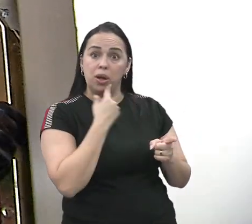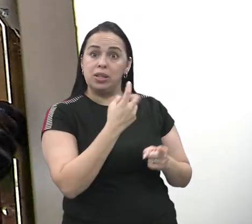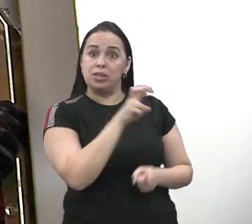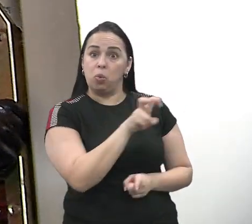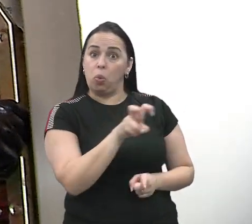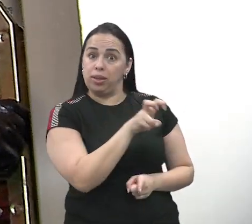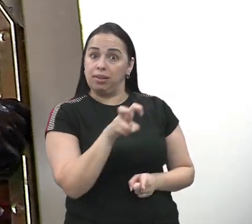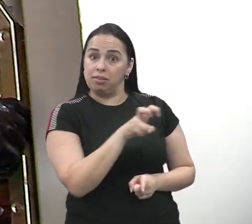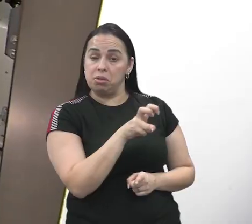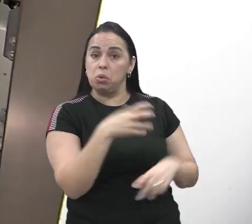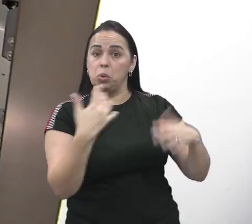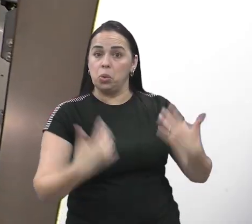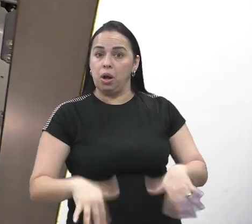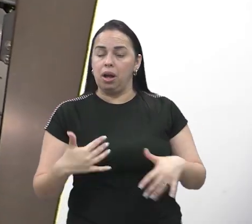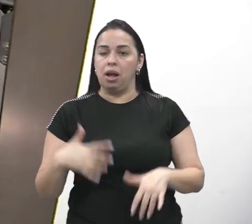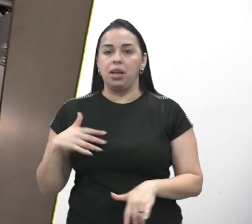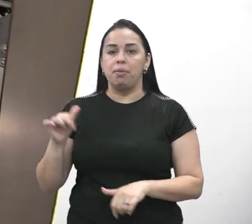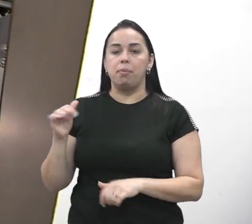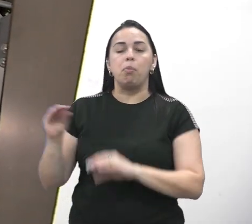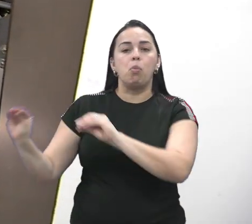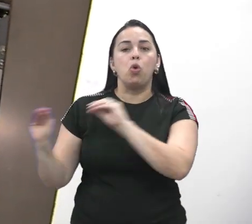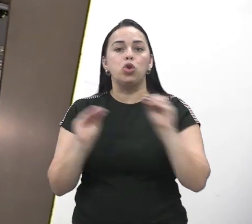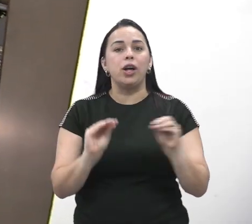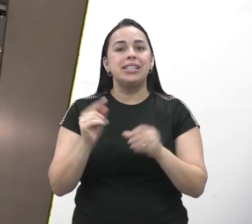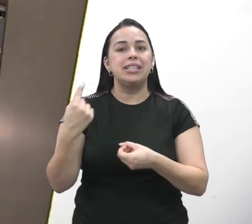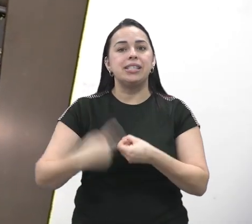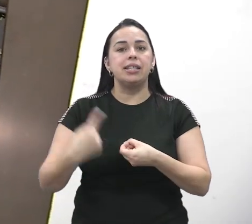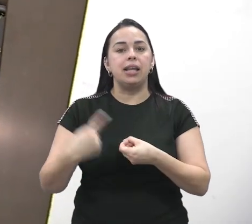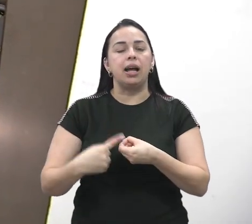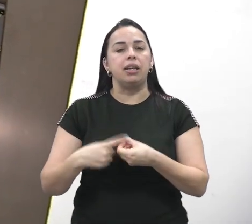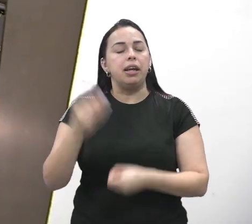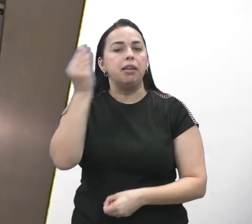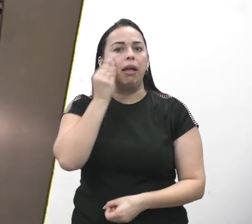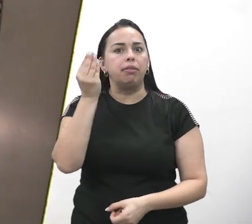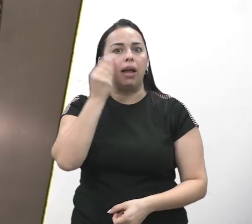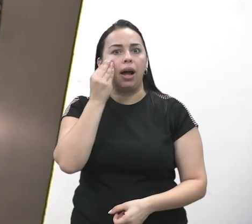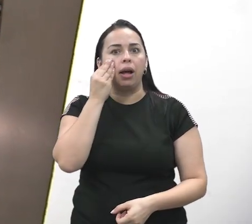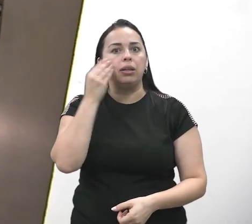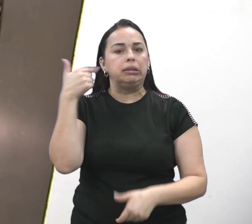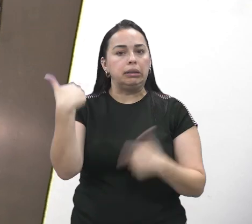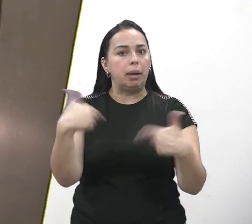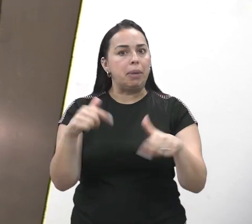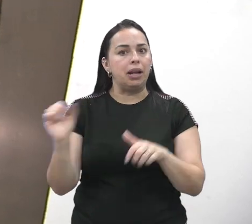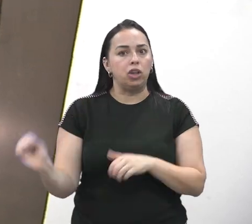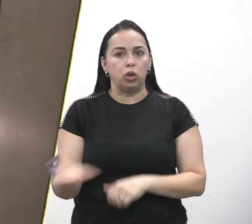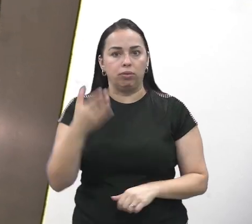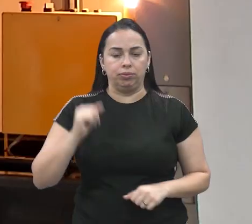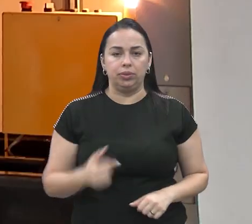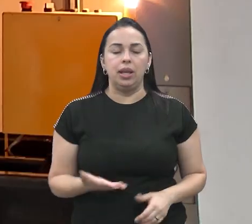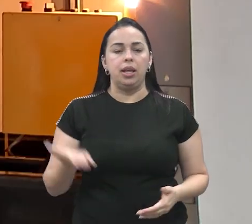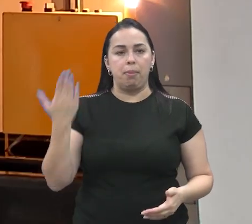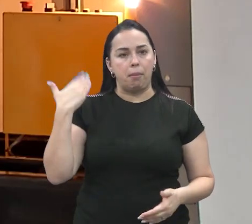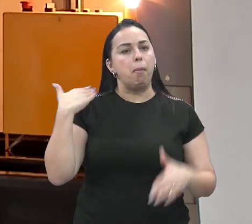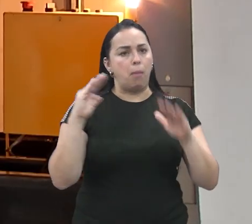anos e ele com 55. Decidiram mudar de cidade e buscar uma recolocação profissional. Estava morando em Campinas